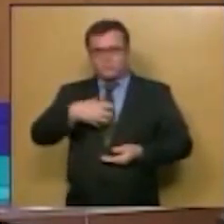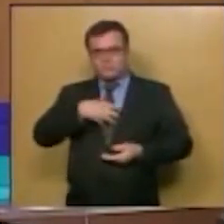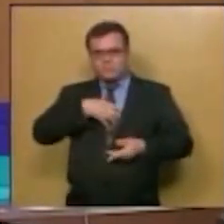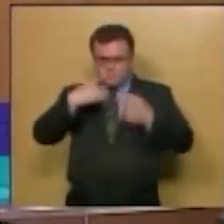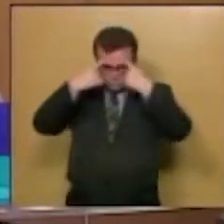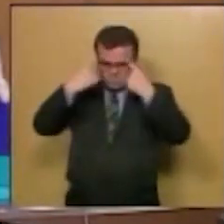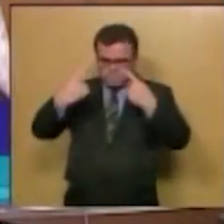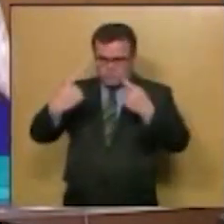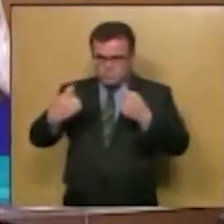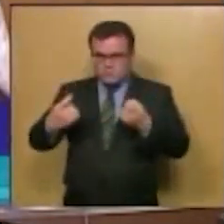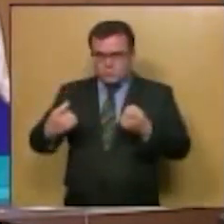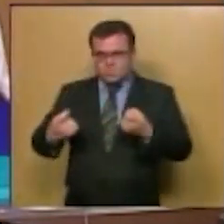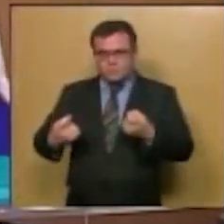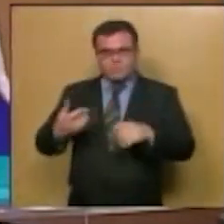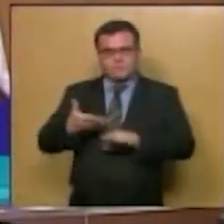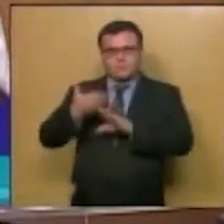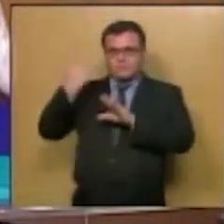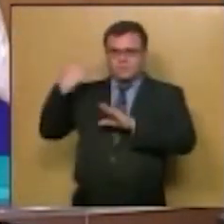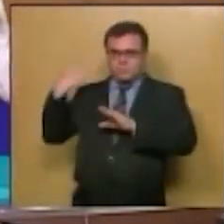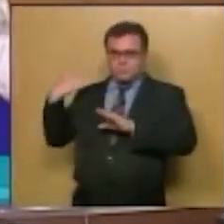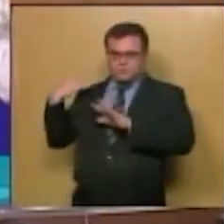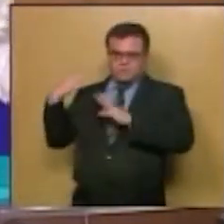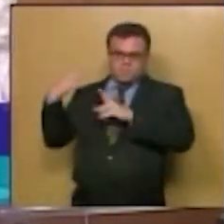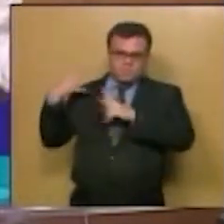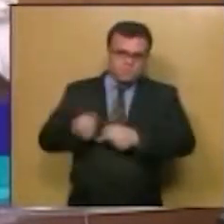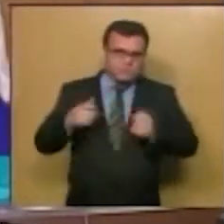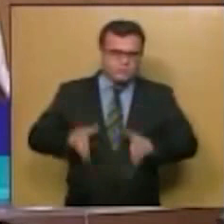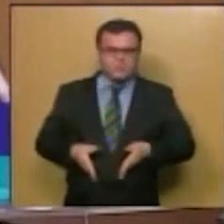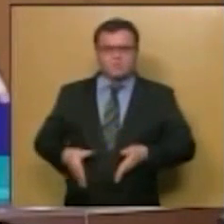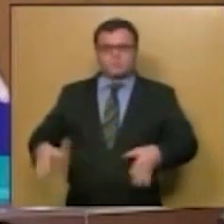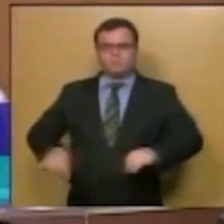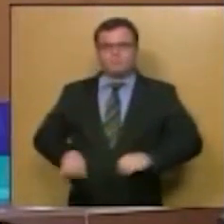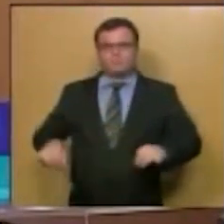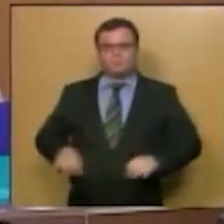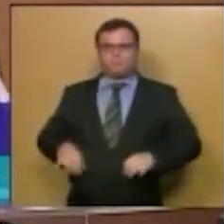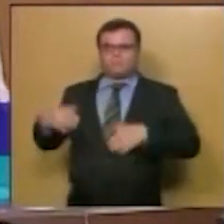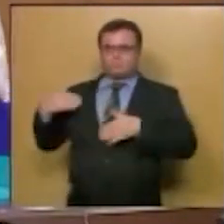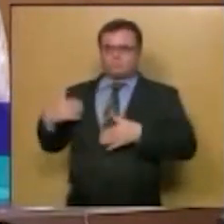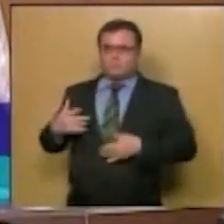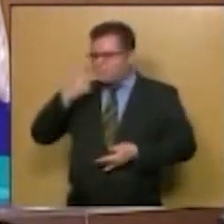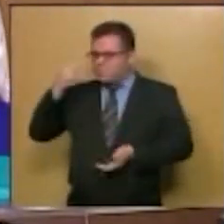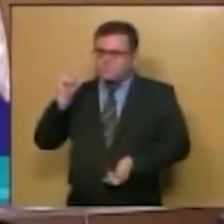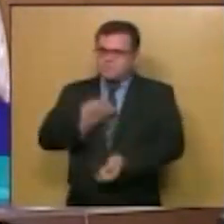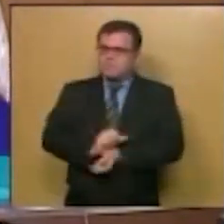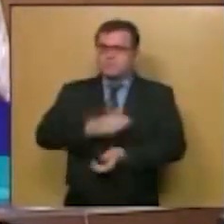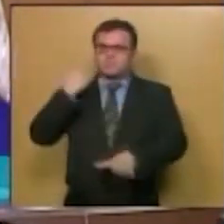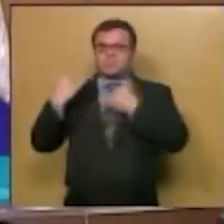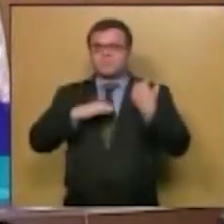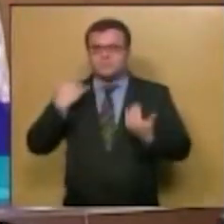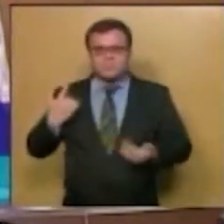nossos 13 tratar nossos ancestrais pulverizado na diáspora escravizados assassinados